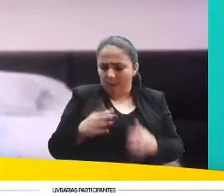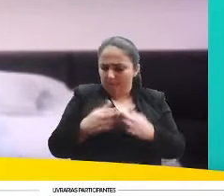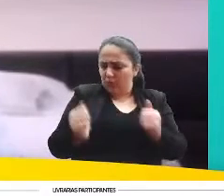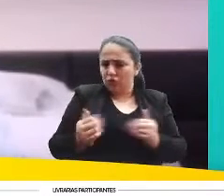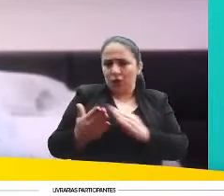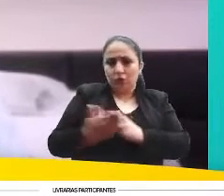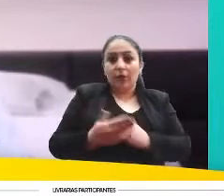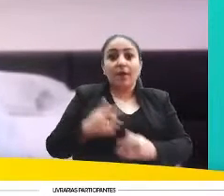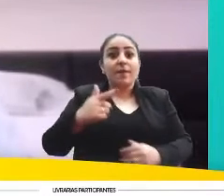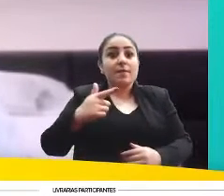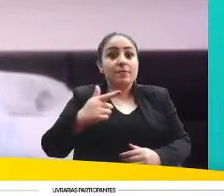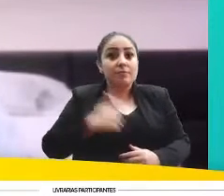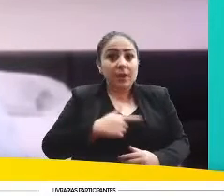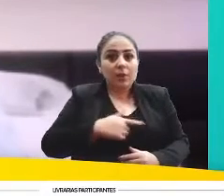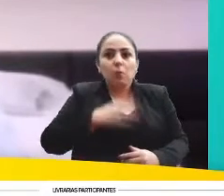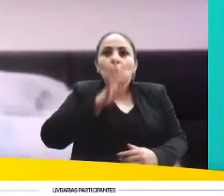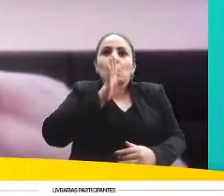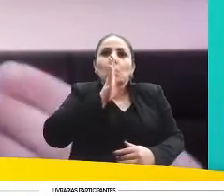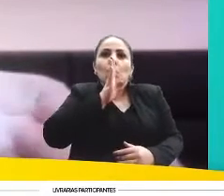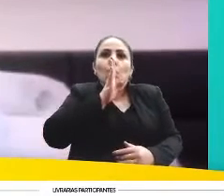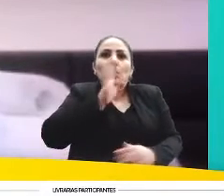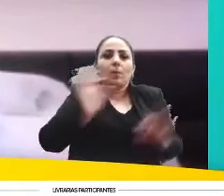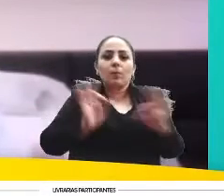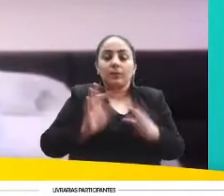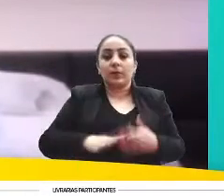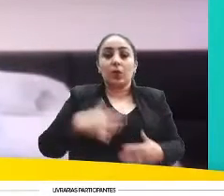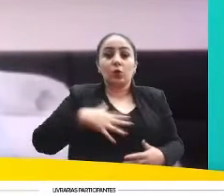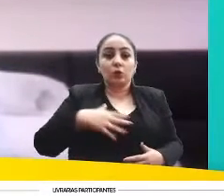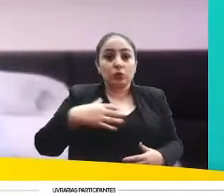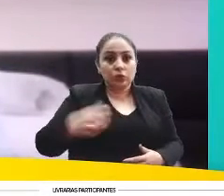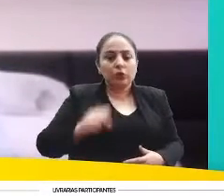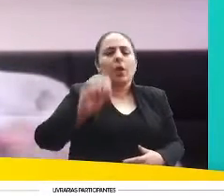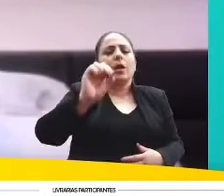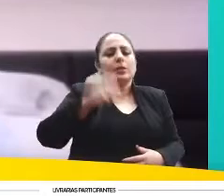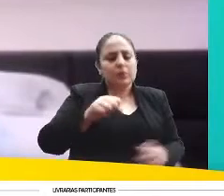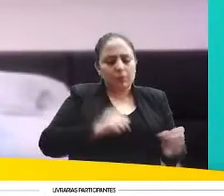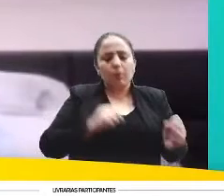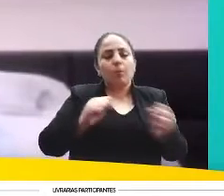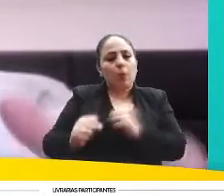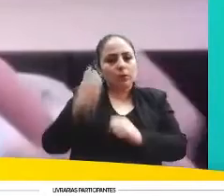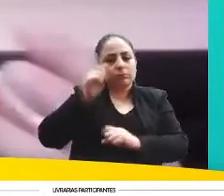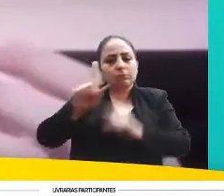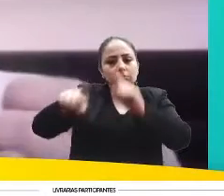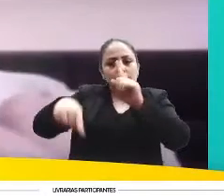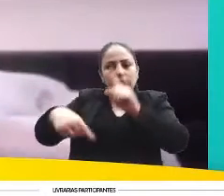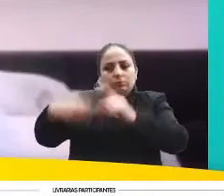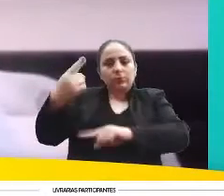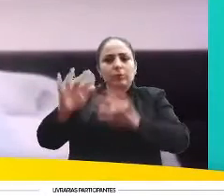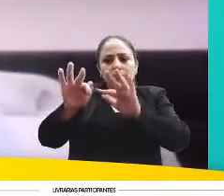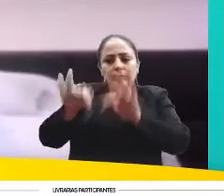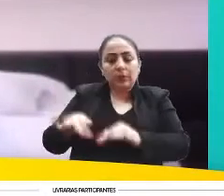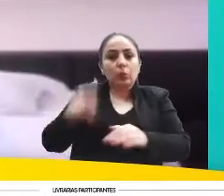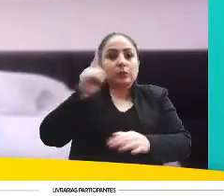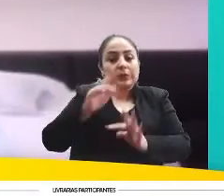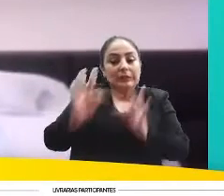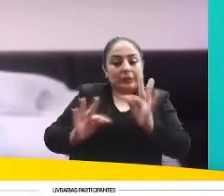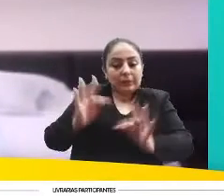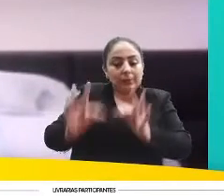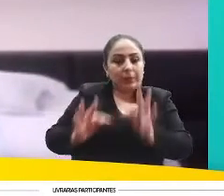ajuda, feio é não pedir ajuda. O suicídio, sim, é possível de ser combatido, é possível de ser